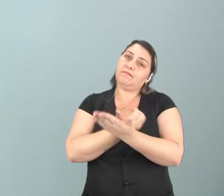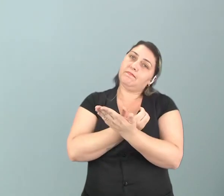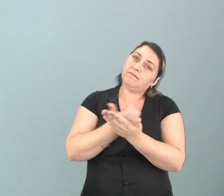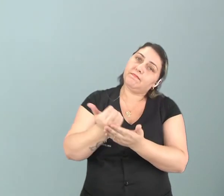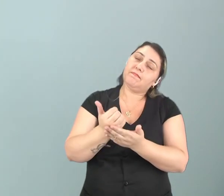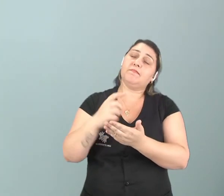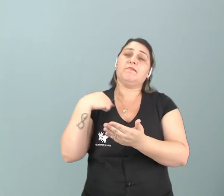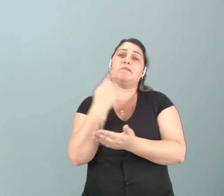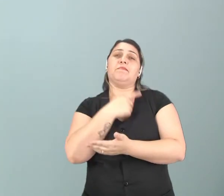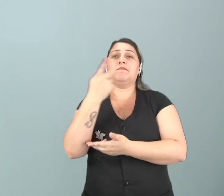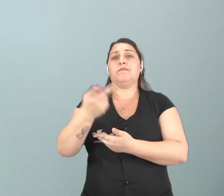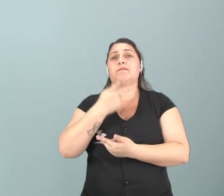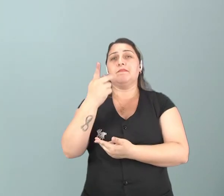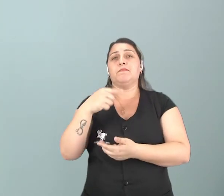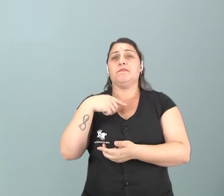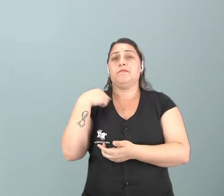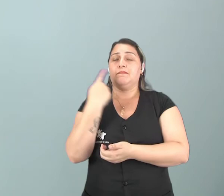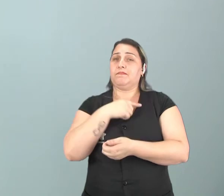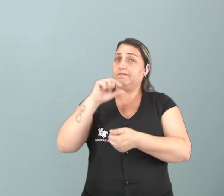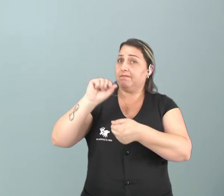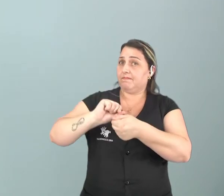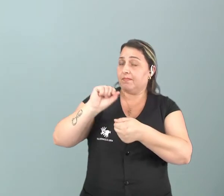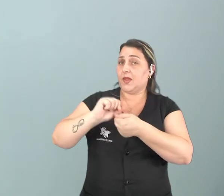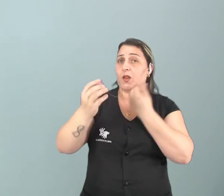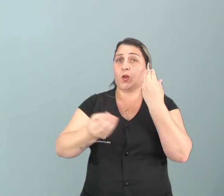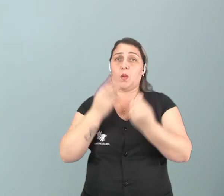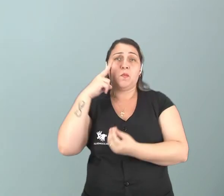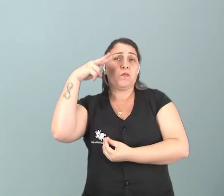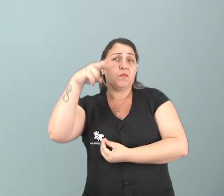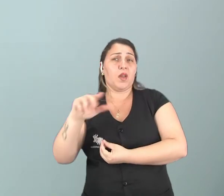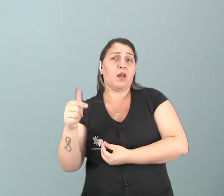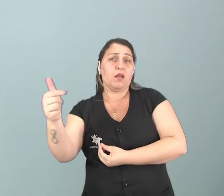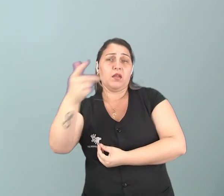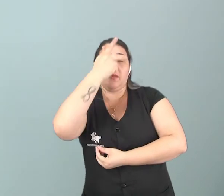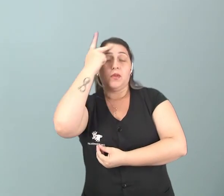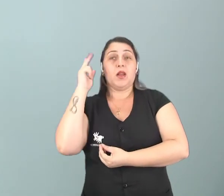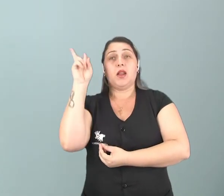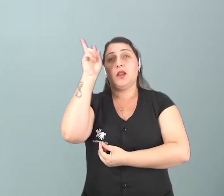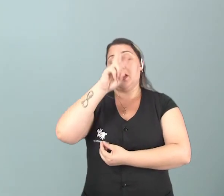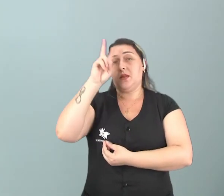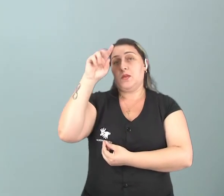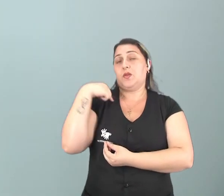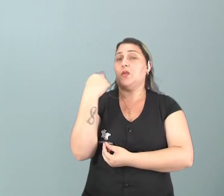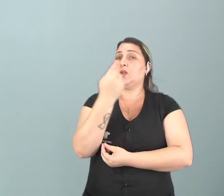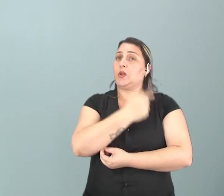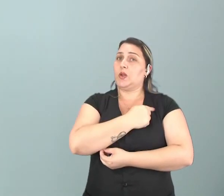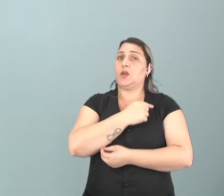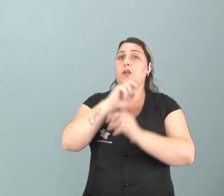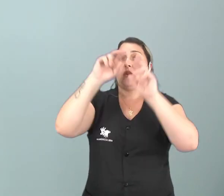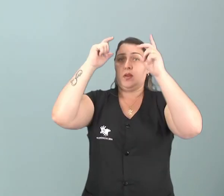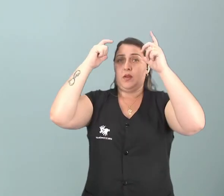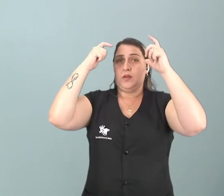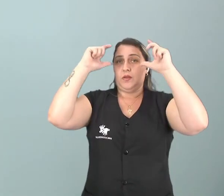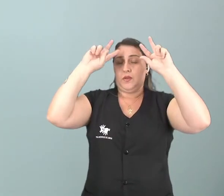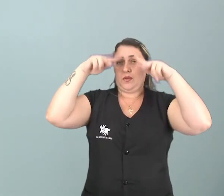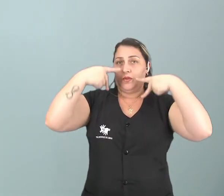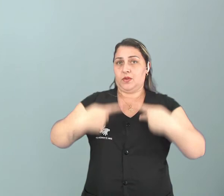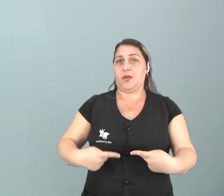o que a gente fala, sobre o que a gente faz e como a gente vê o próximo. Lembrando que todos nós somos seres humanos.